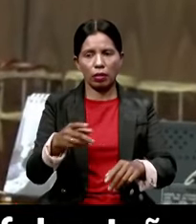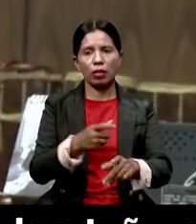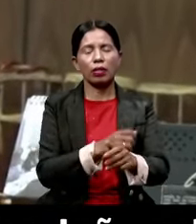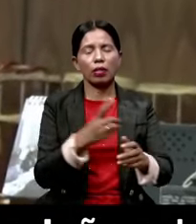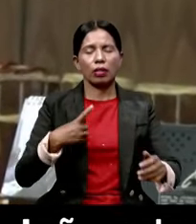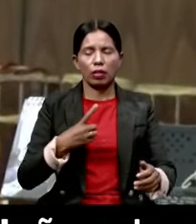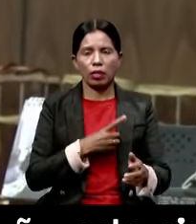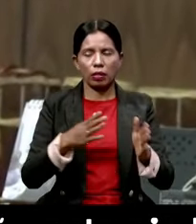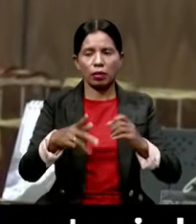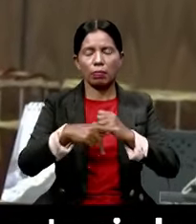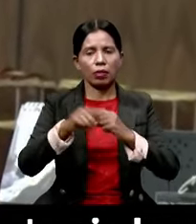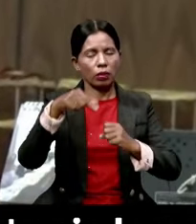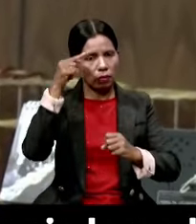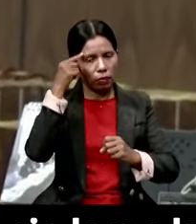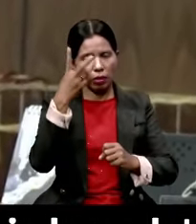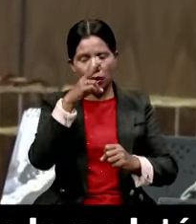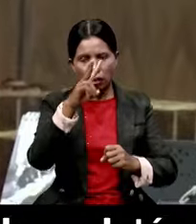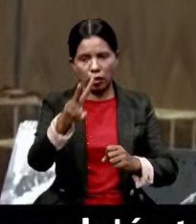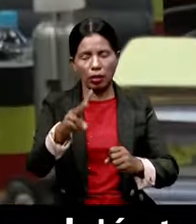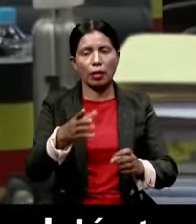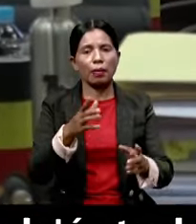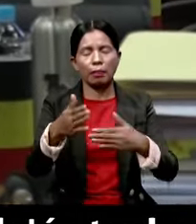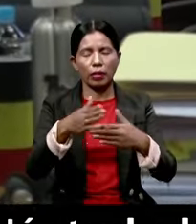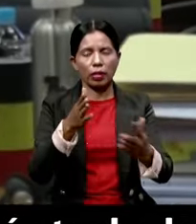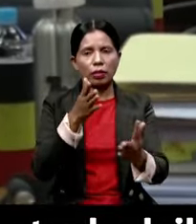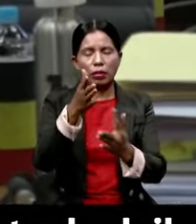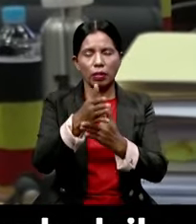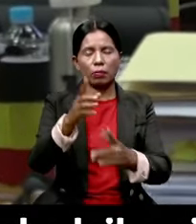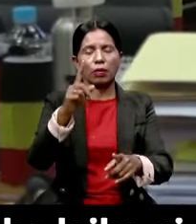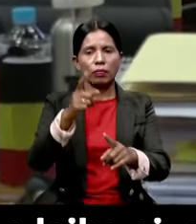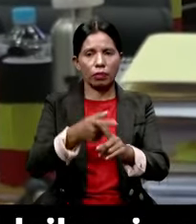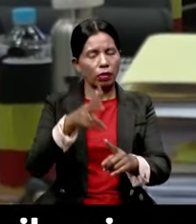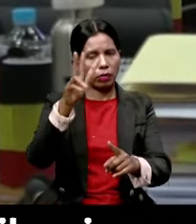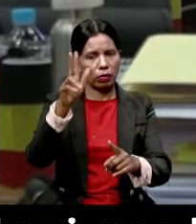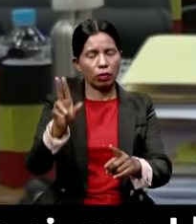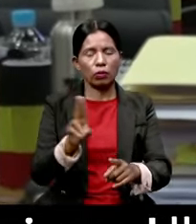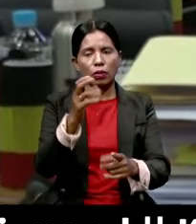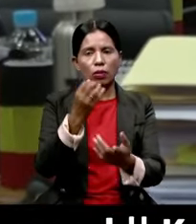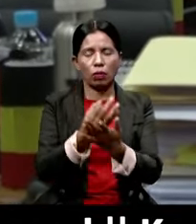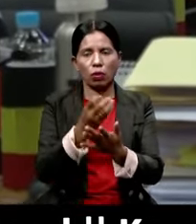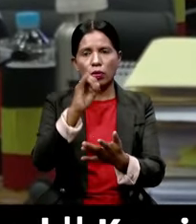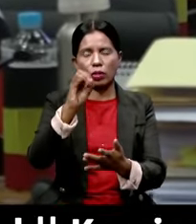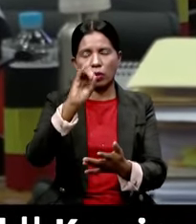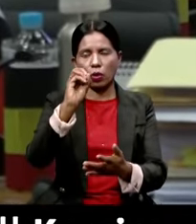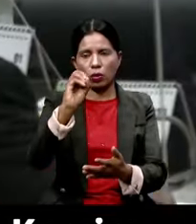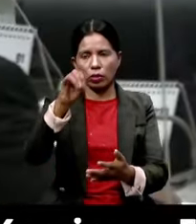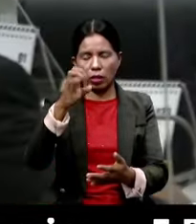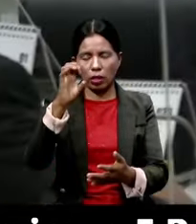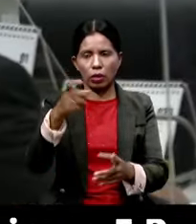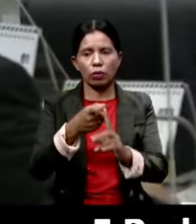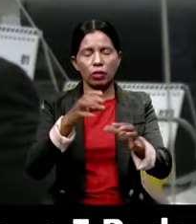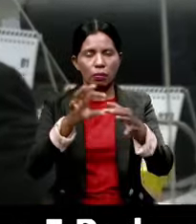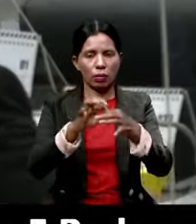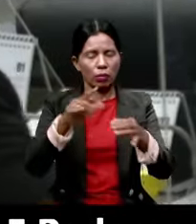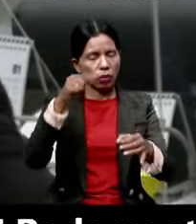deputada Bancada Governo, né? Niharé, Bessica Tutama, Bapriolo, trimestre da Tolo, execução orçamento geral do Estado União, Rússia membro governo, Cira